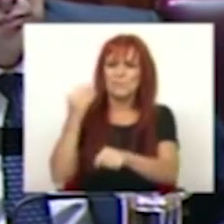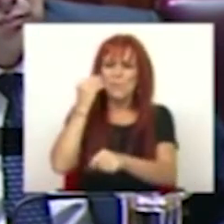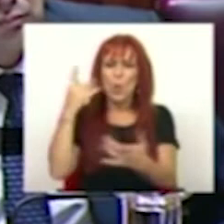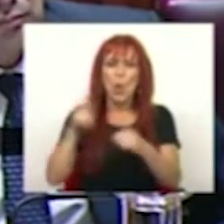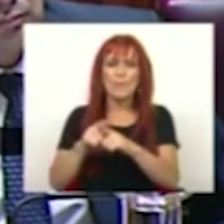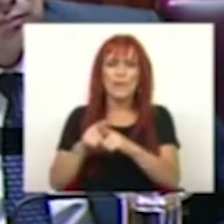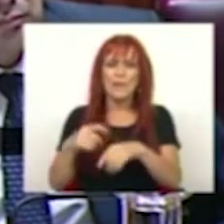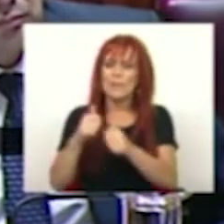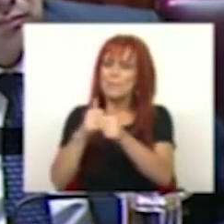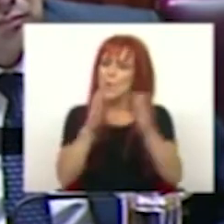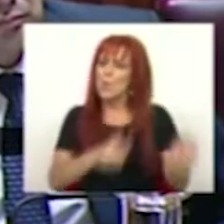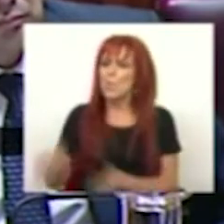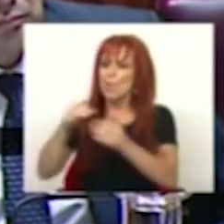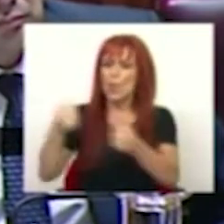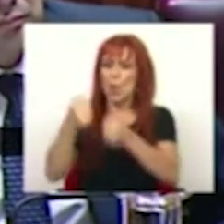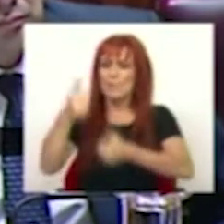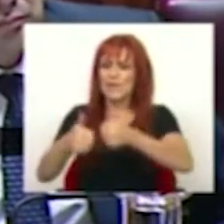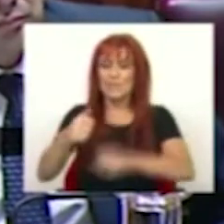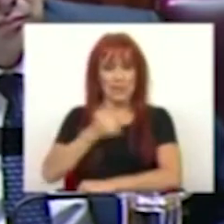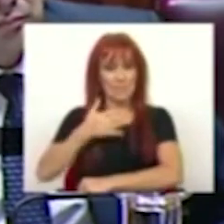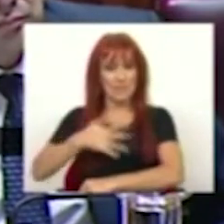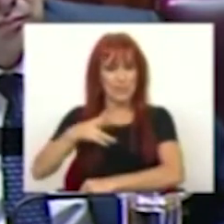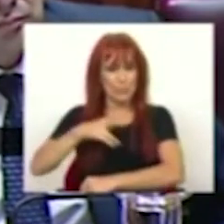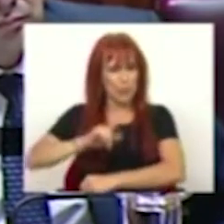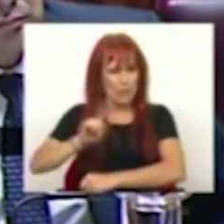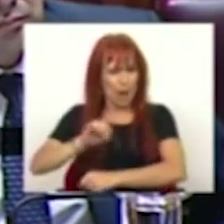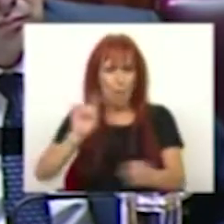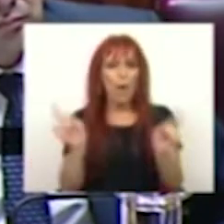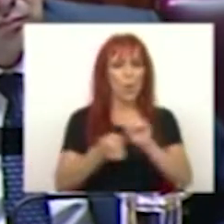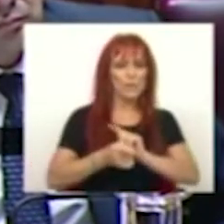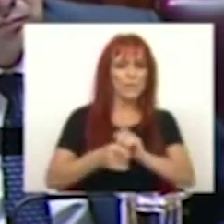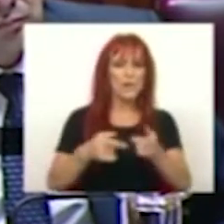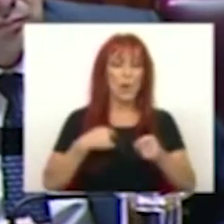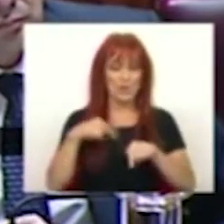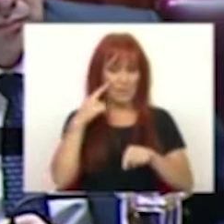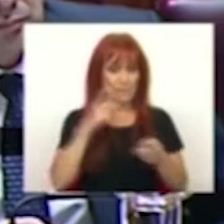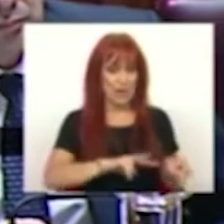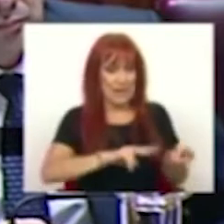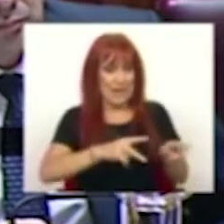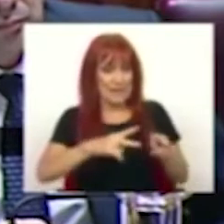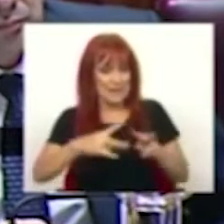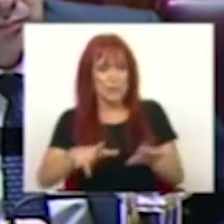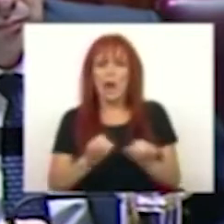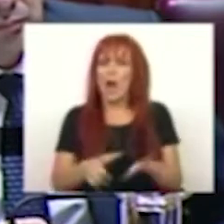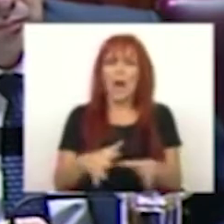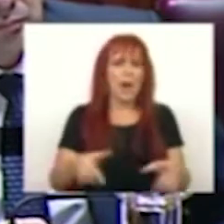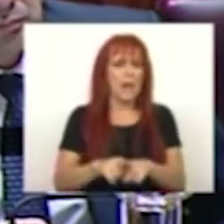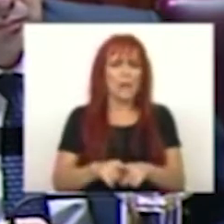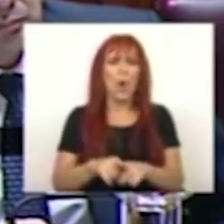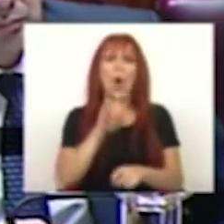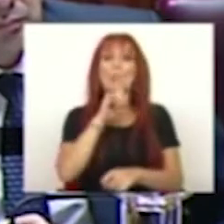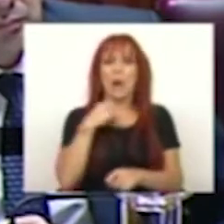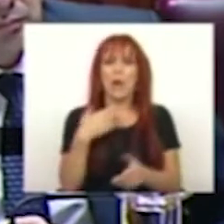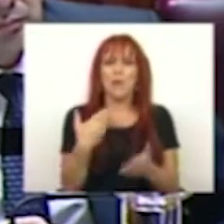de produtividade e de competitividade das empresas portuguesas. Pelo contrário, vimos esta transição como